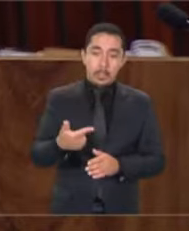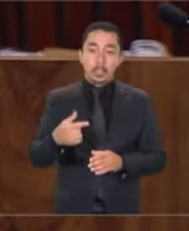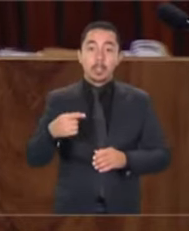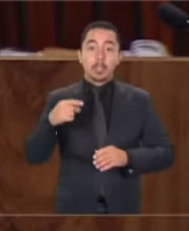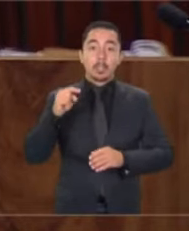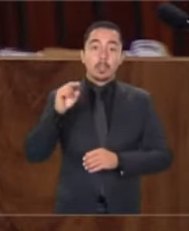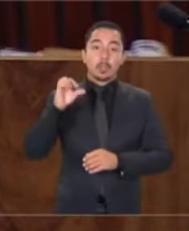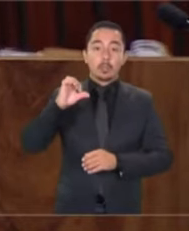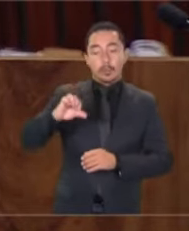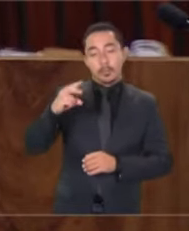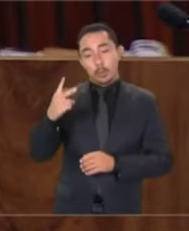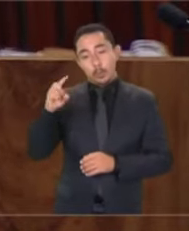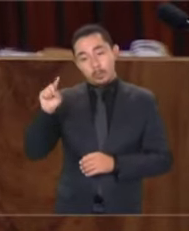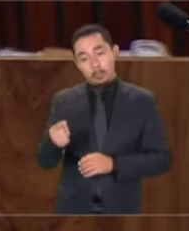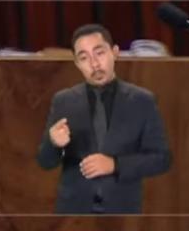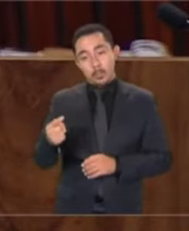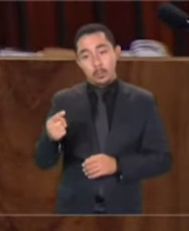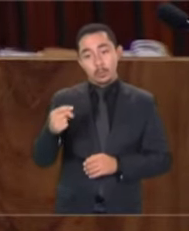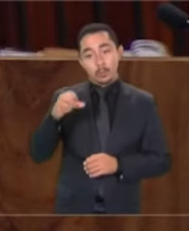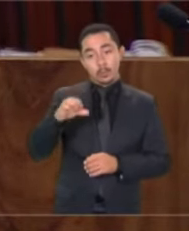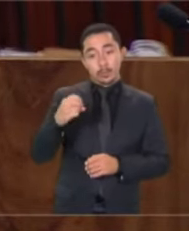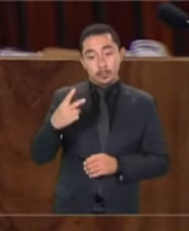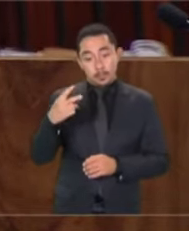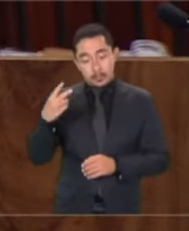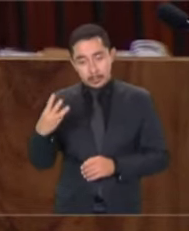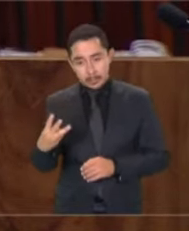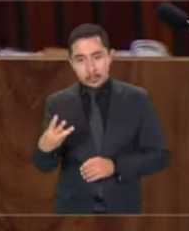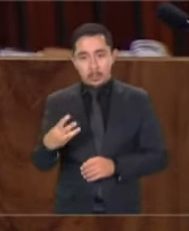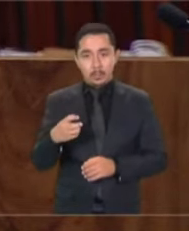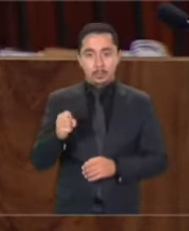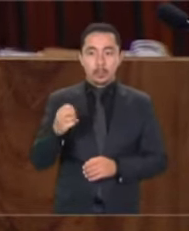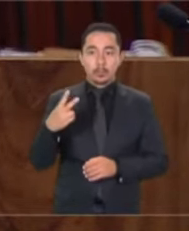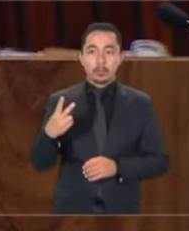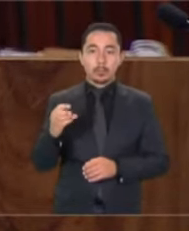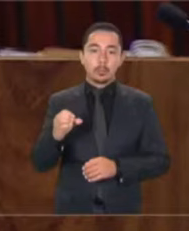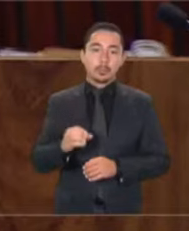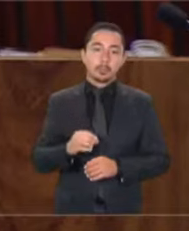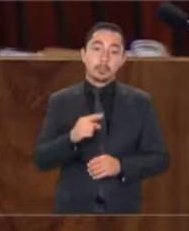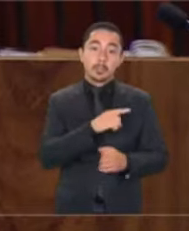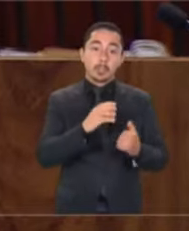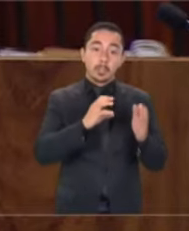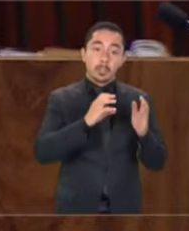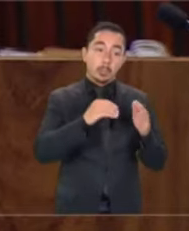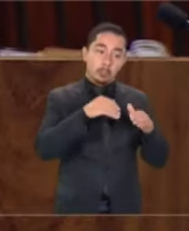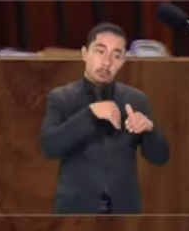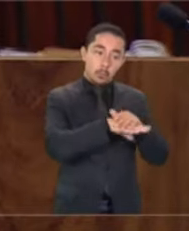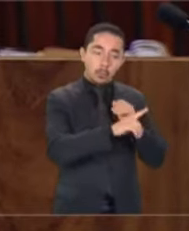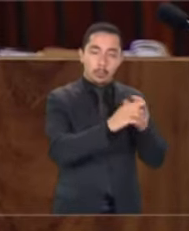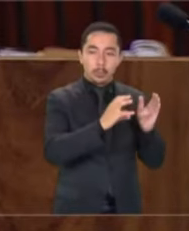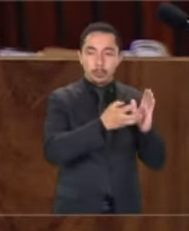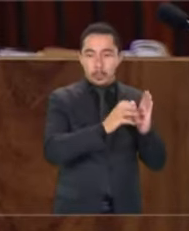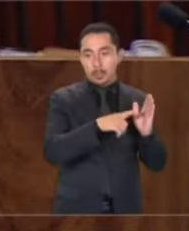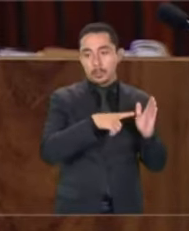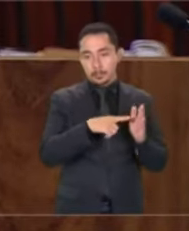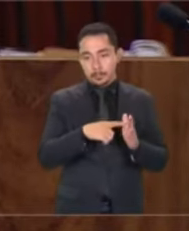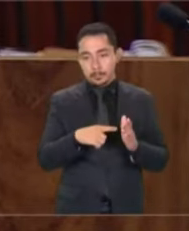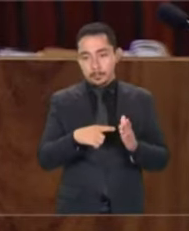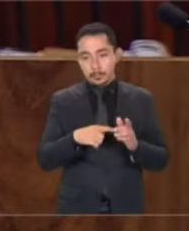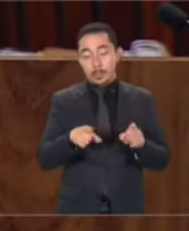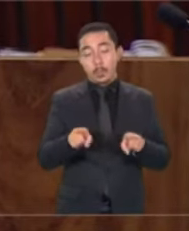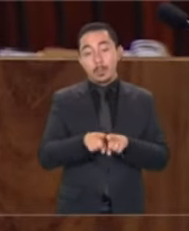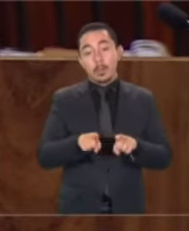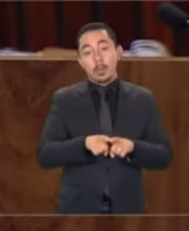49.826.958,87 reais recebidos pela agremiação por meio do fundo partidário, inexistindo falhas que comprometam